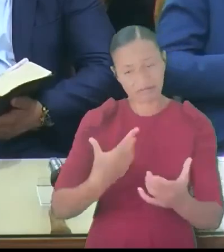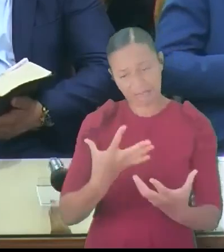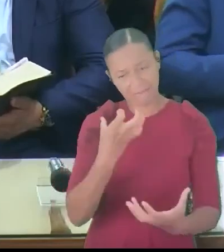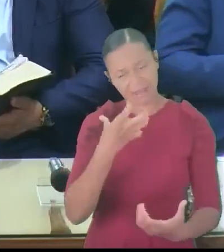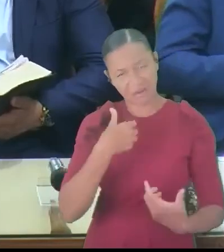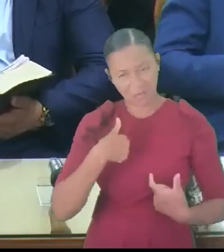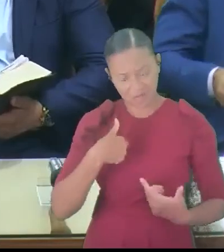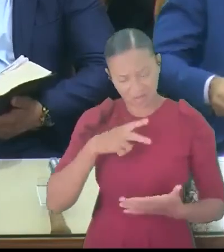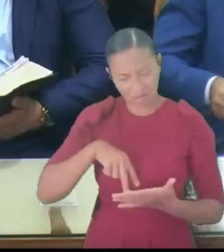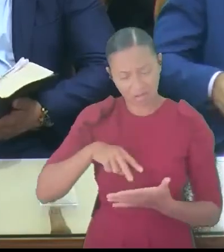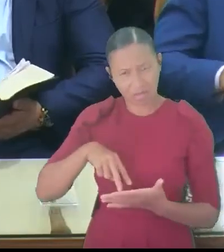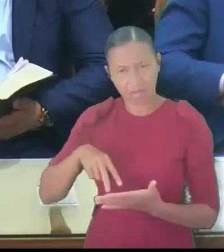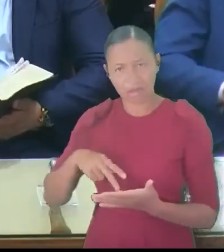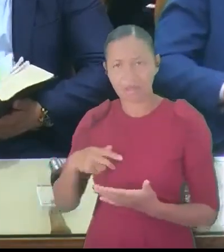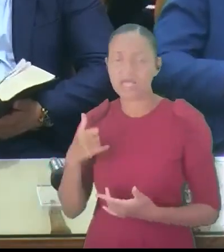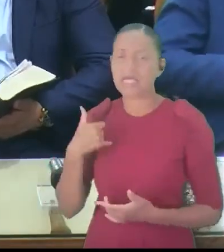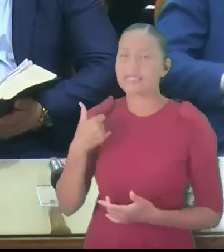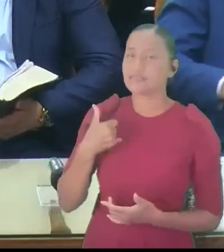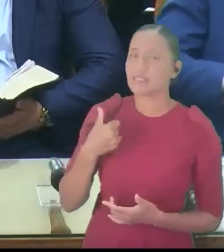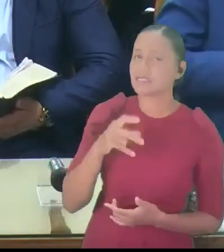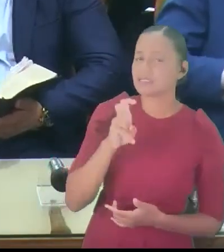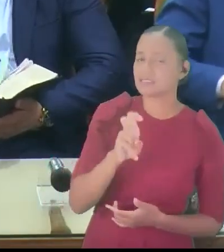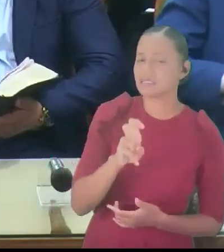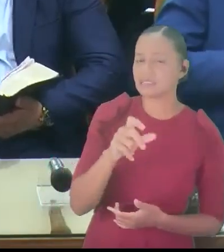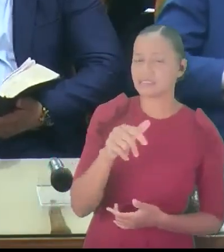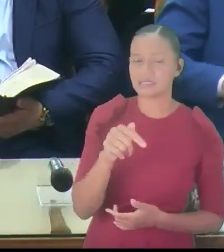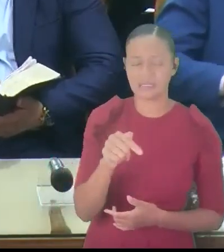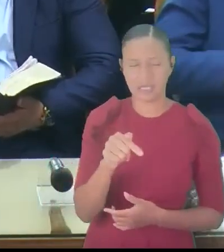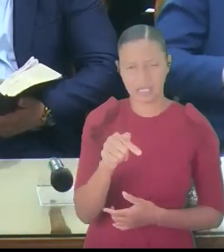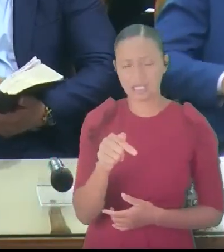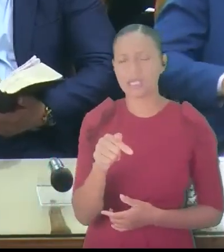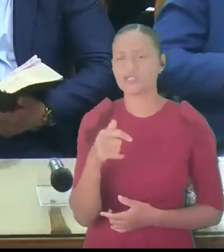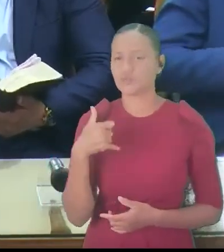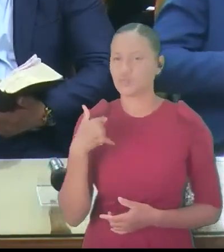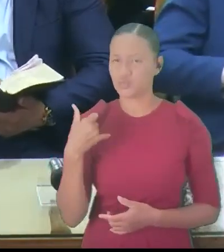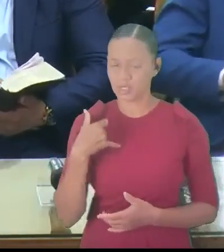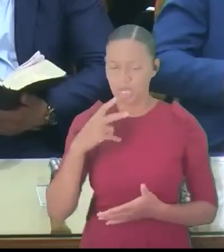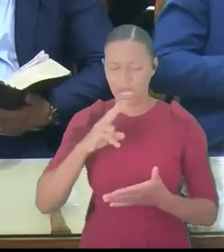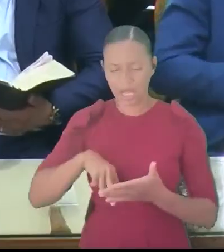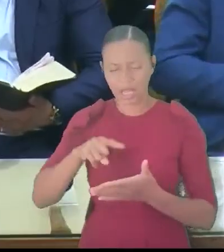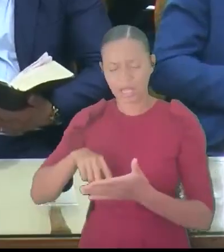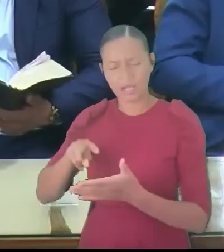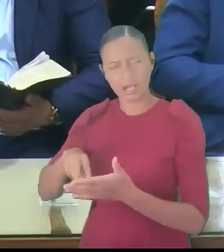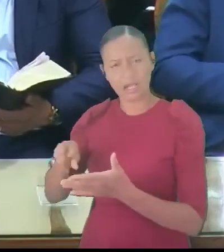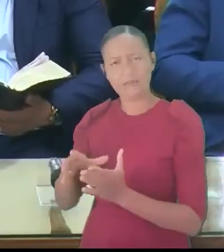lê. Eu estou com 57 anos que leio Bíblia.